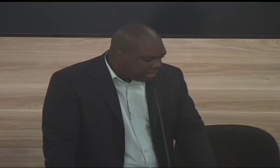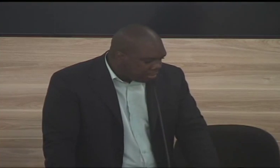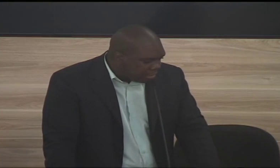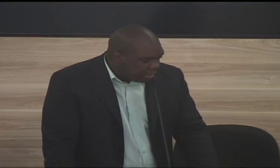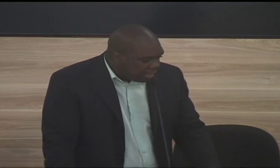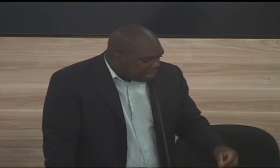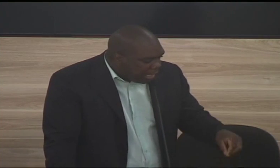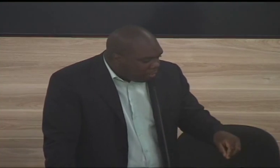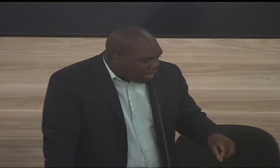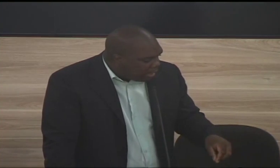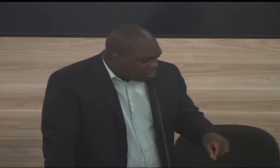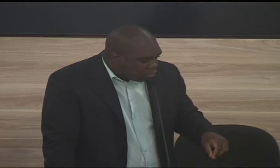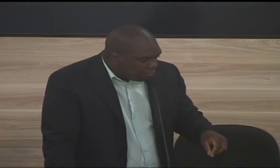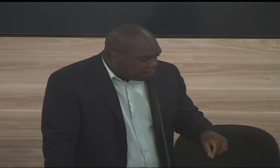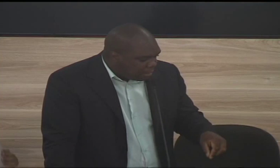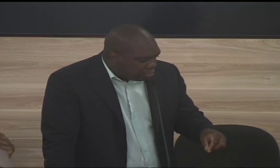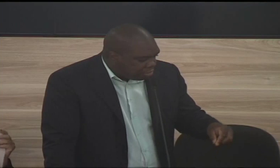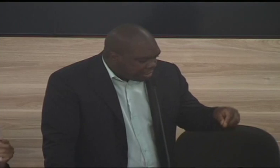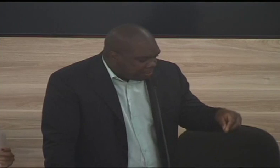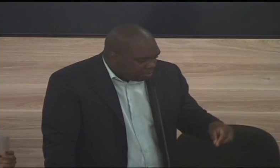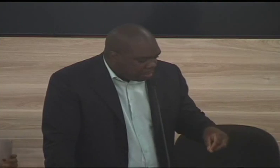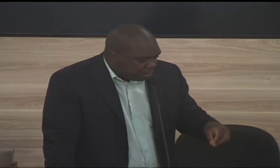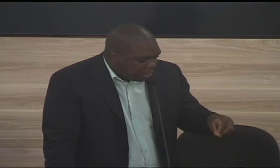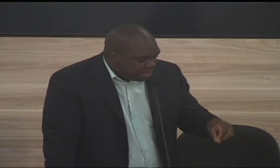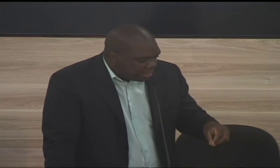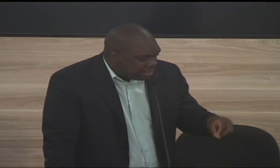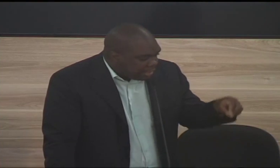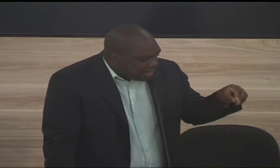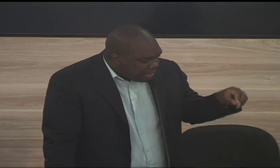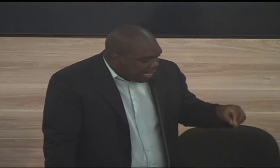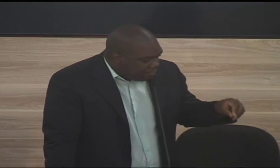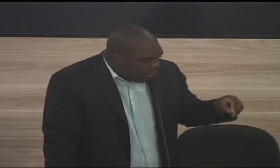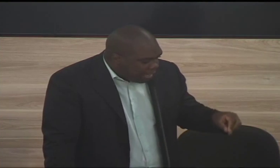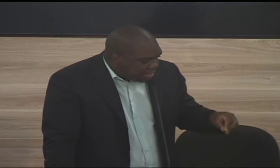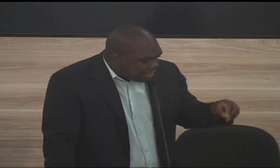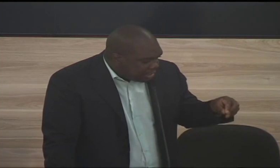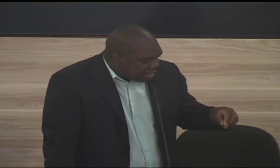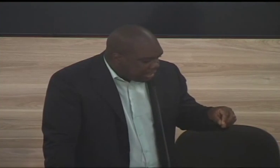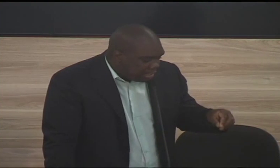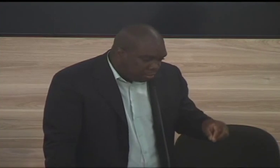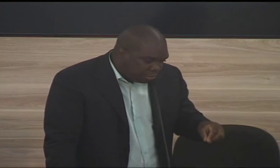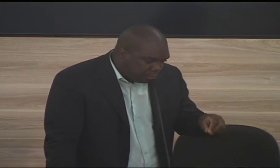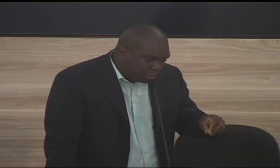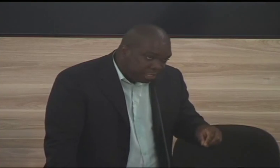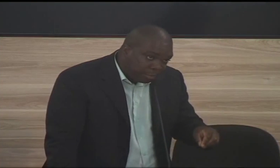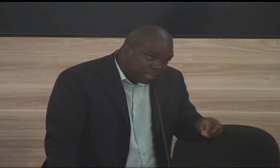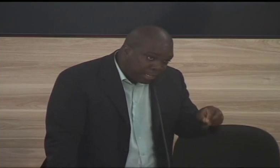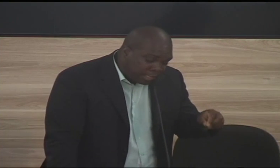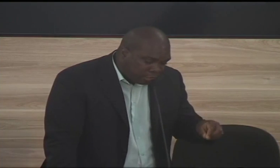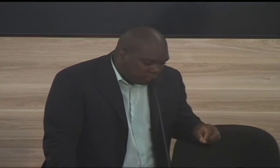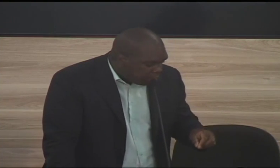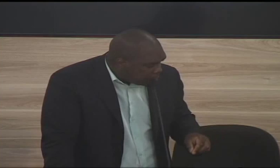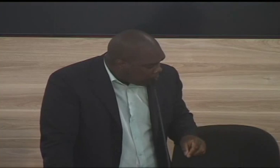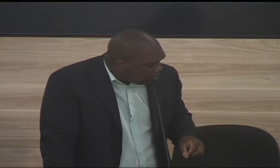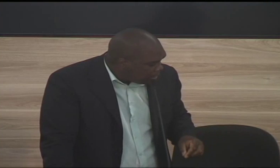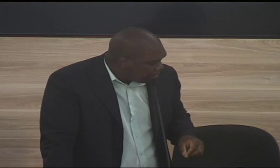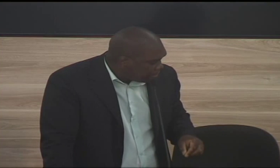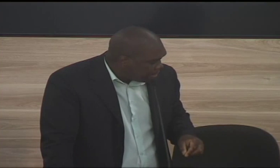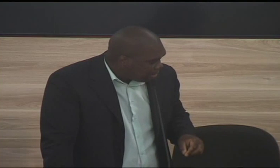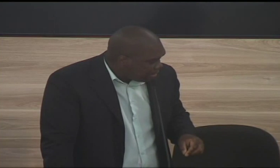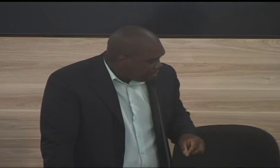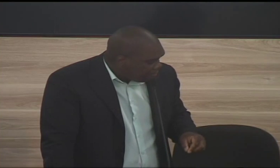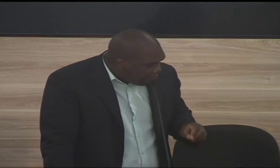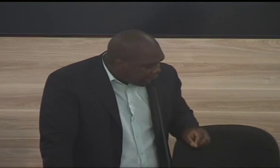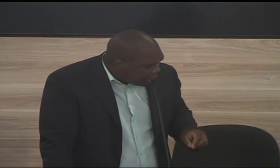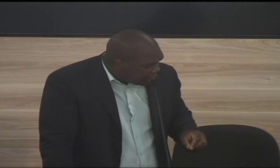Então, eu acredito que não estou falando simplesmente por ser minha residência. Tem várias residências aqui no nosso município aqui que têm tido o mesmo